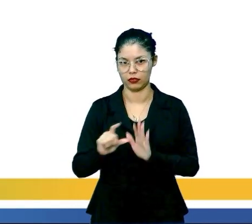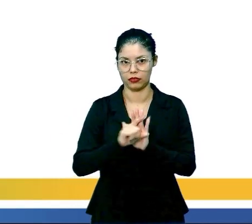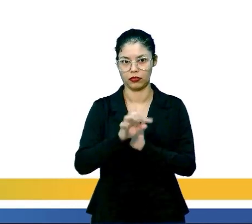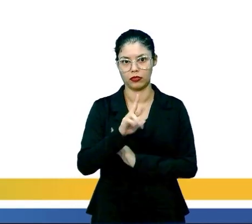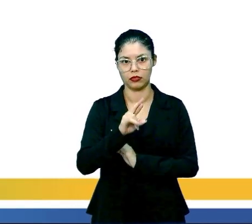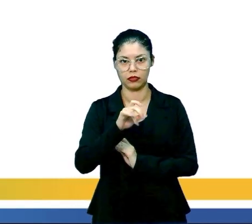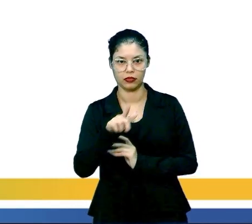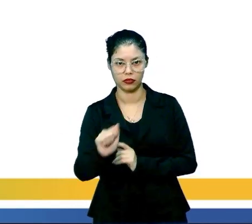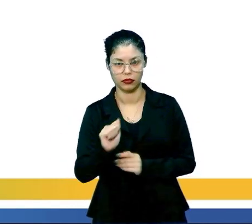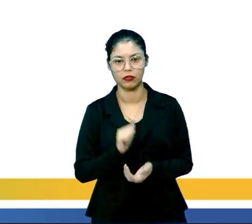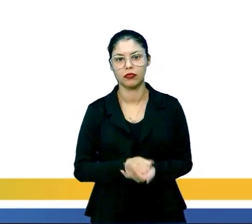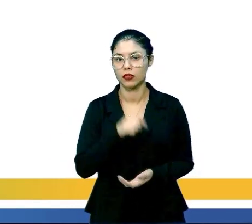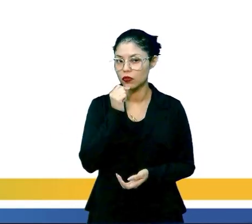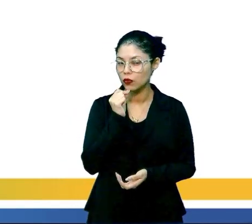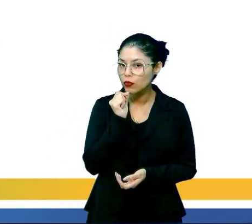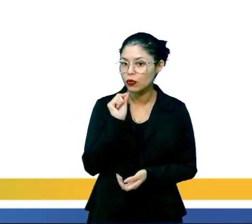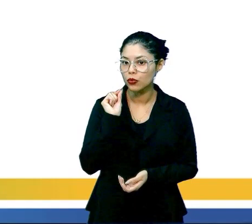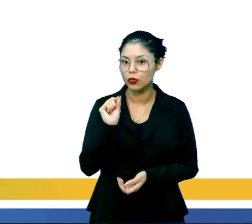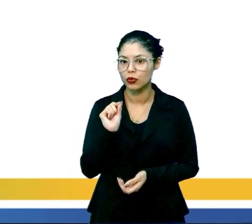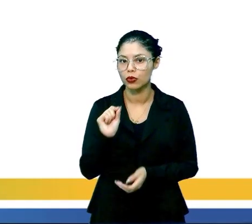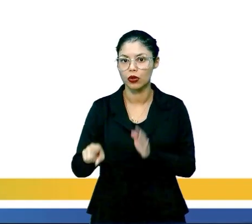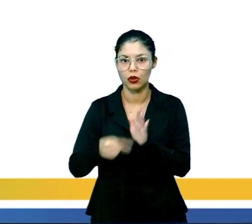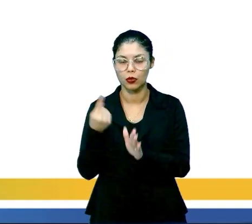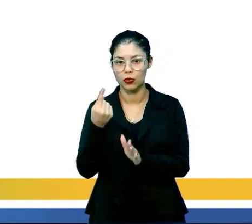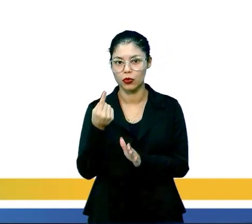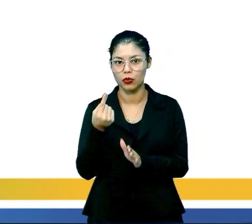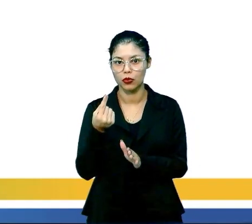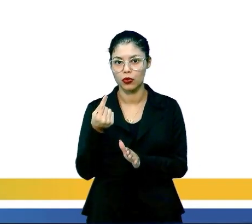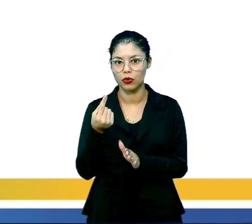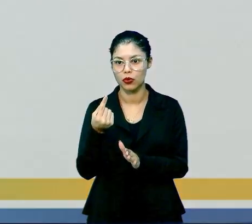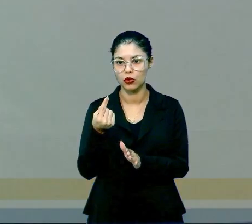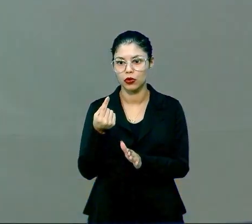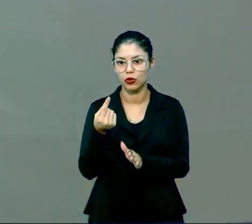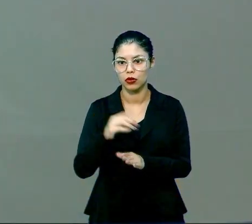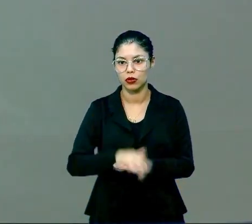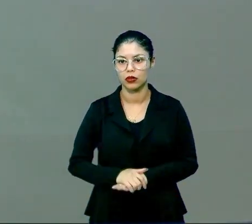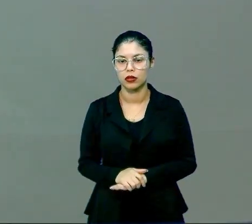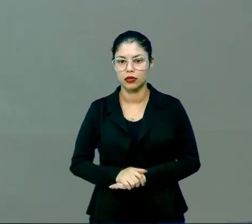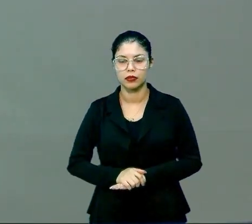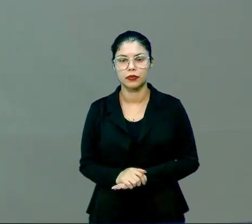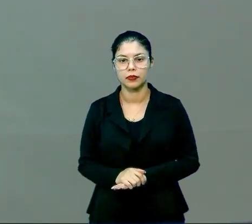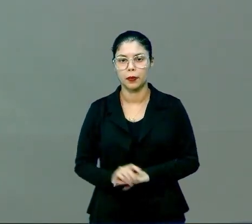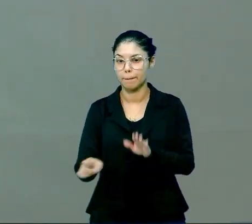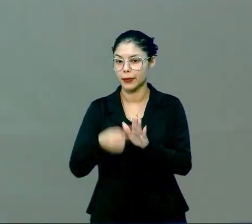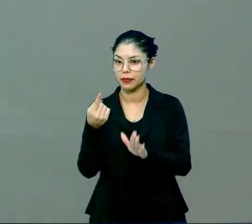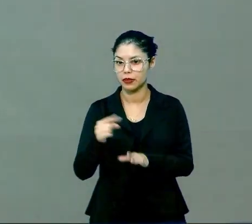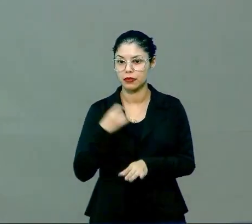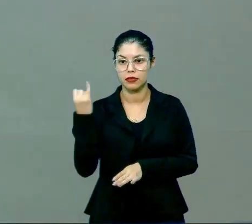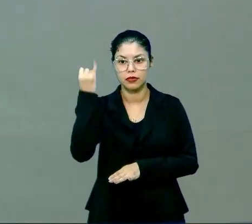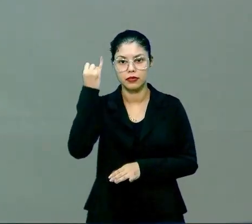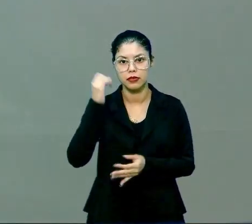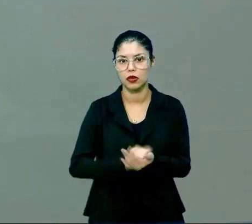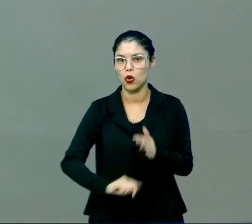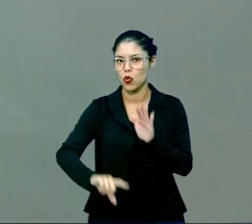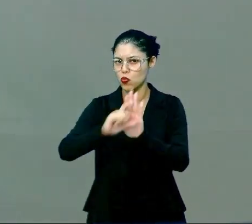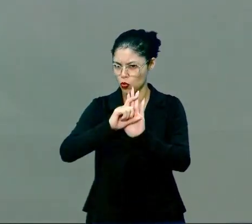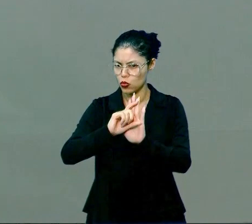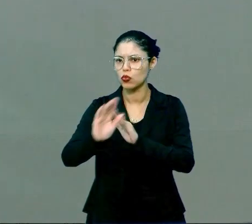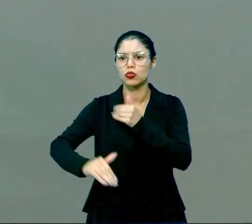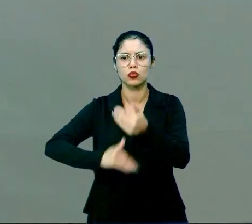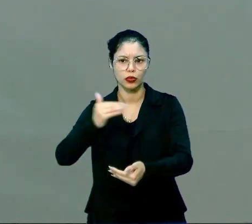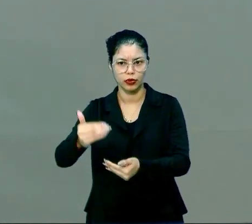tópico frasal? O tópico frasal, gente, vou explicar primeiramente o primeiro parágrafo